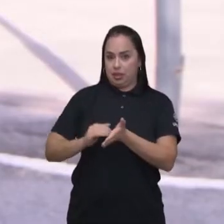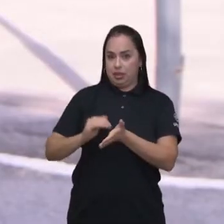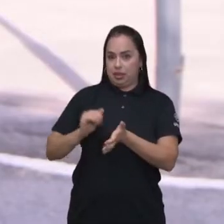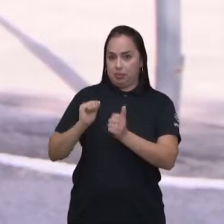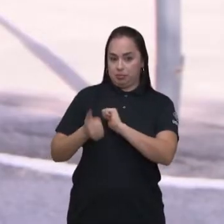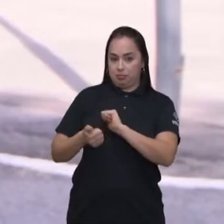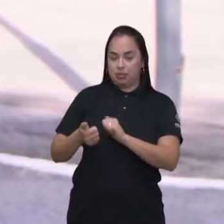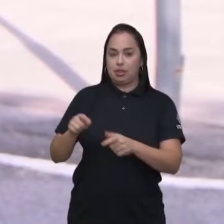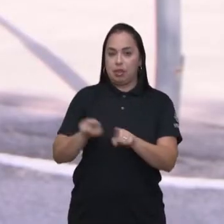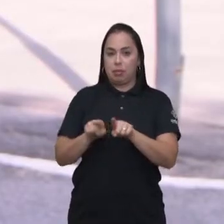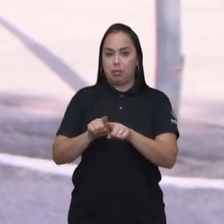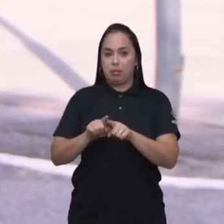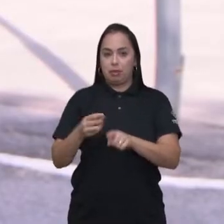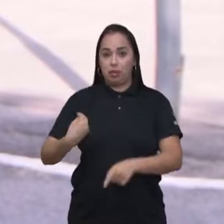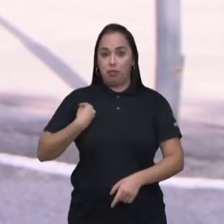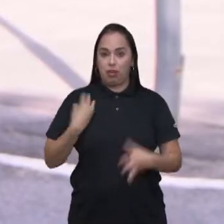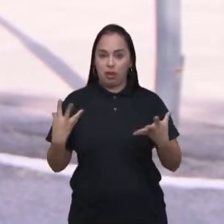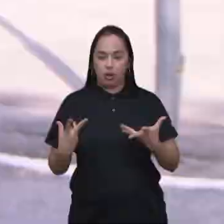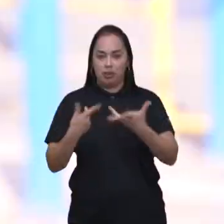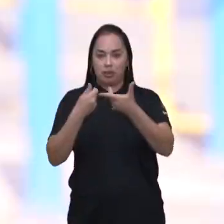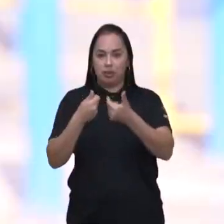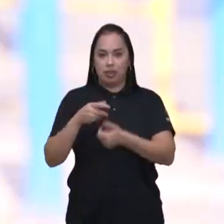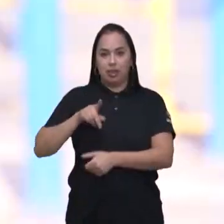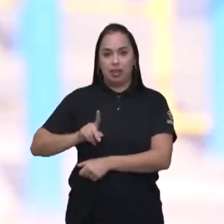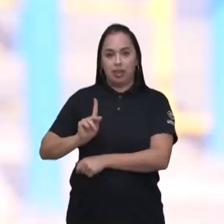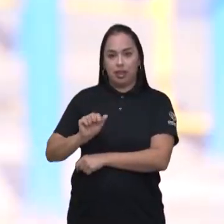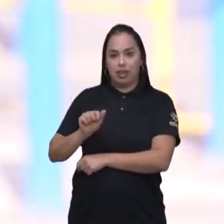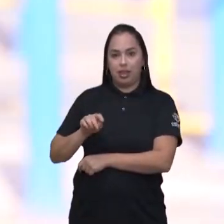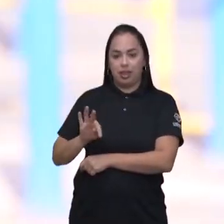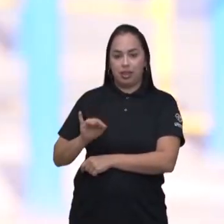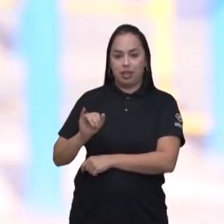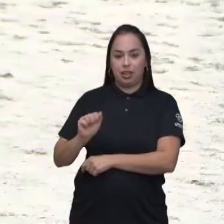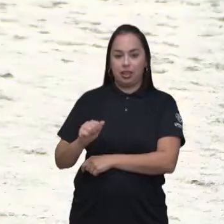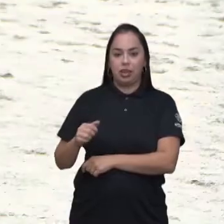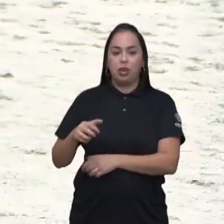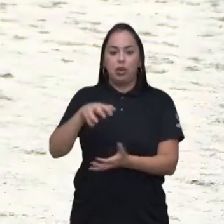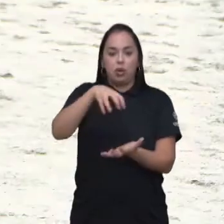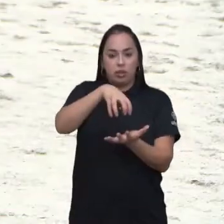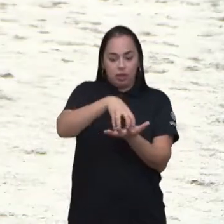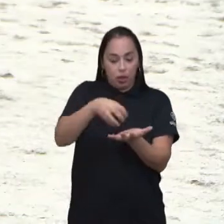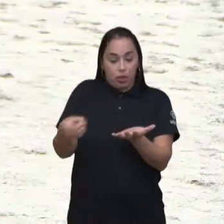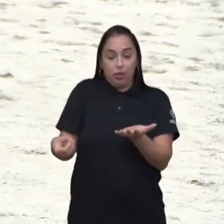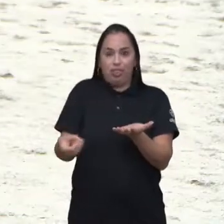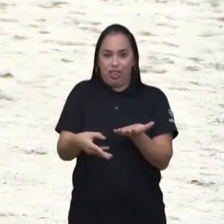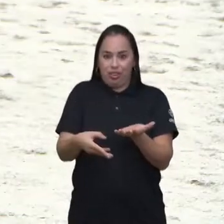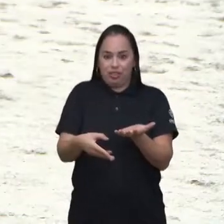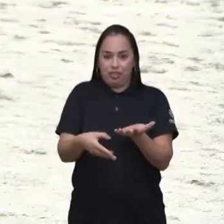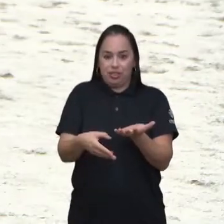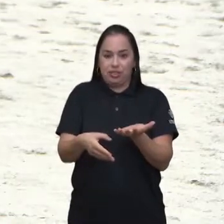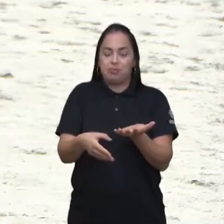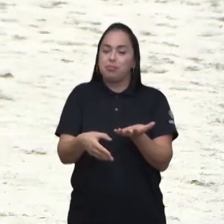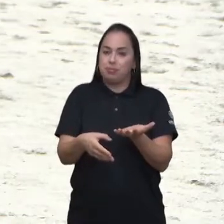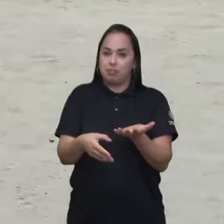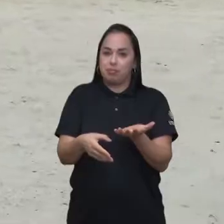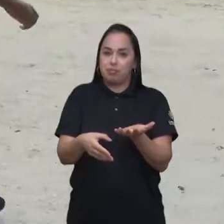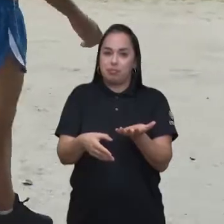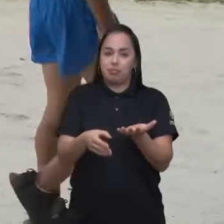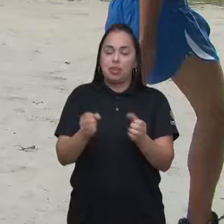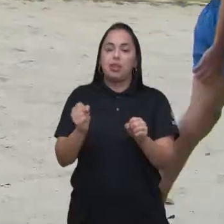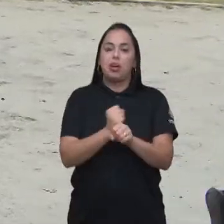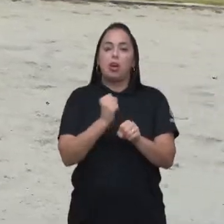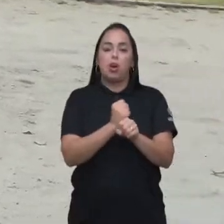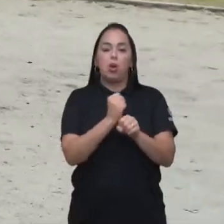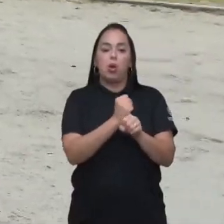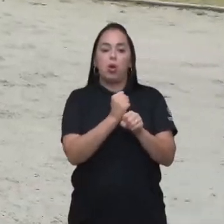Secretária de Esportes e qualidade de vida de São José Kátia e era Machado o novo centro de treinamentos do paradesporto